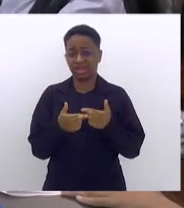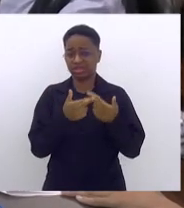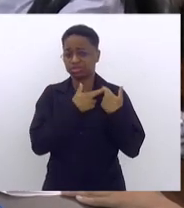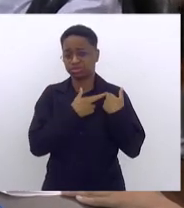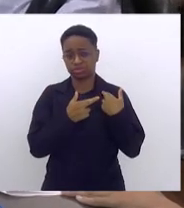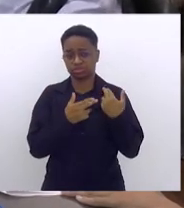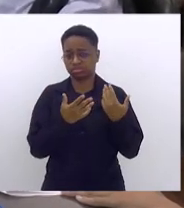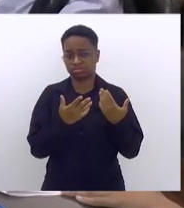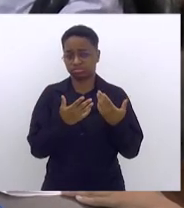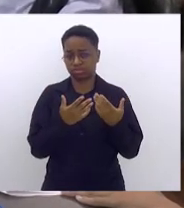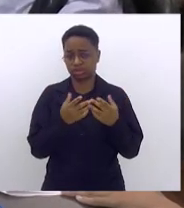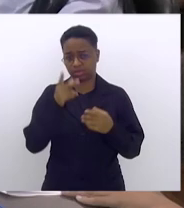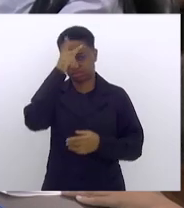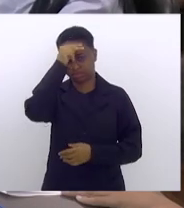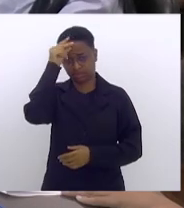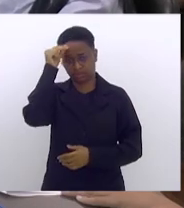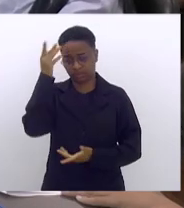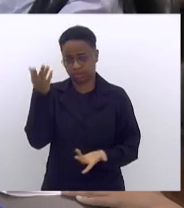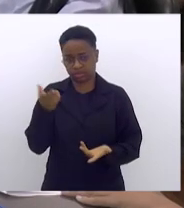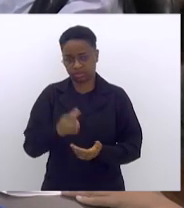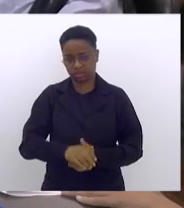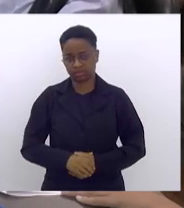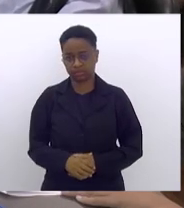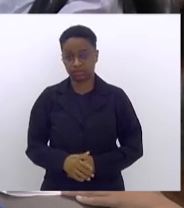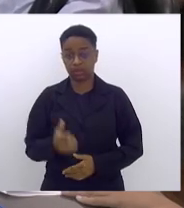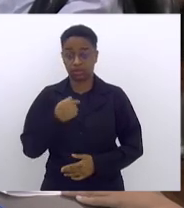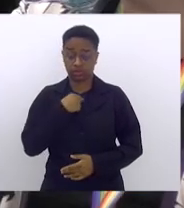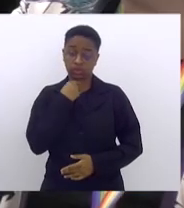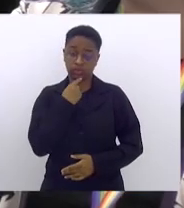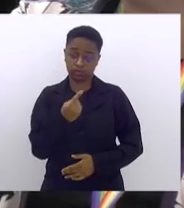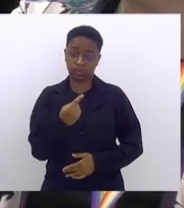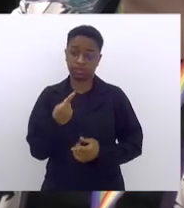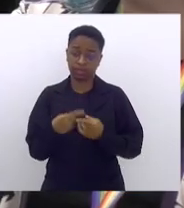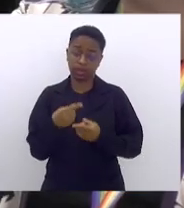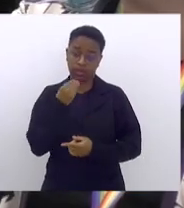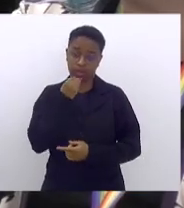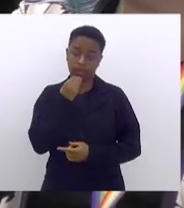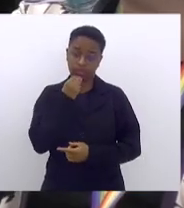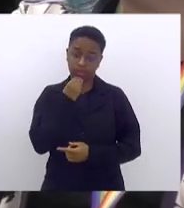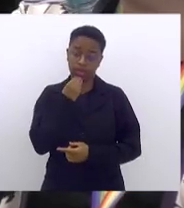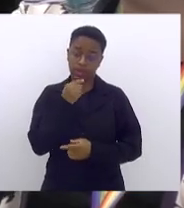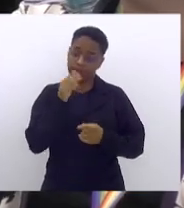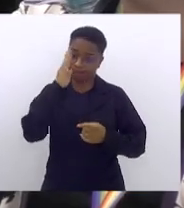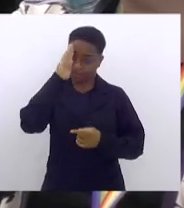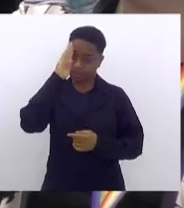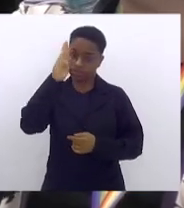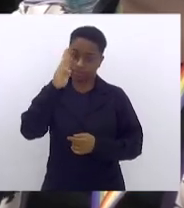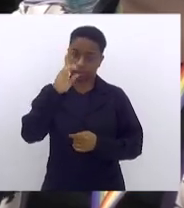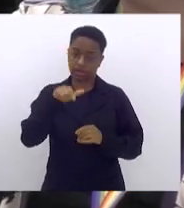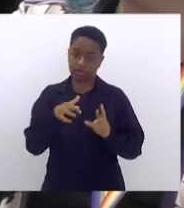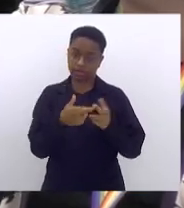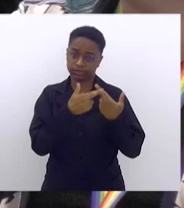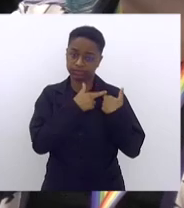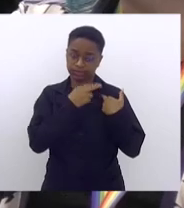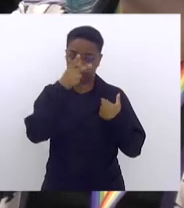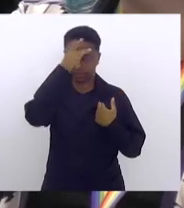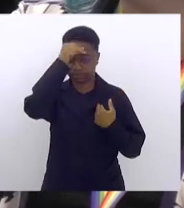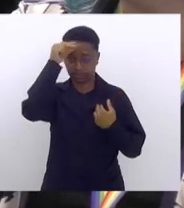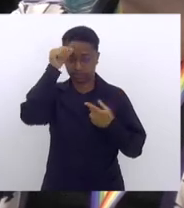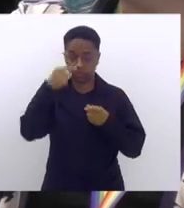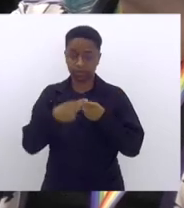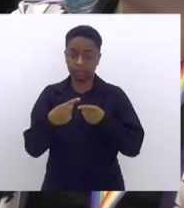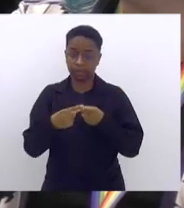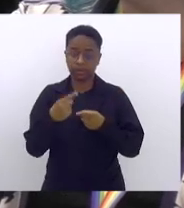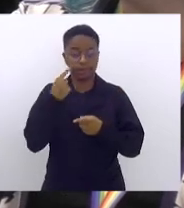municipal. Eu tenho uma dúvida, que evidentemente a competência prioritária é a do município, especialmente se a gente pensa sob o ponto